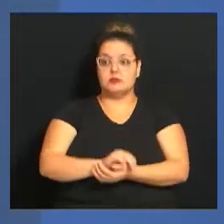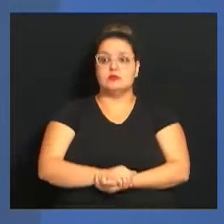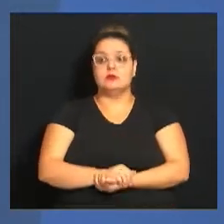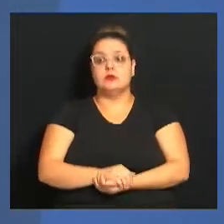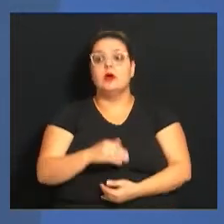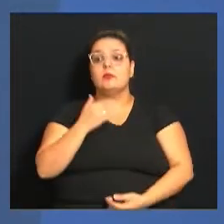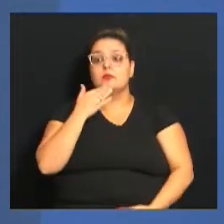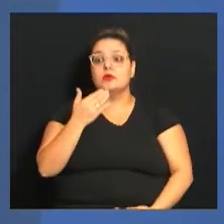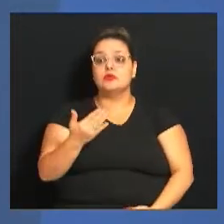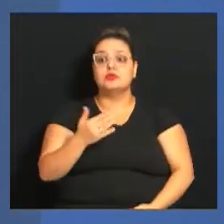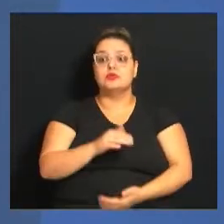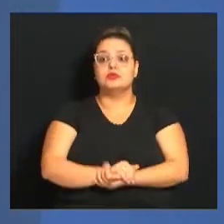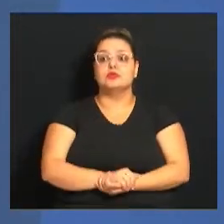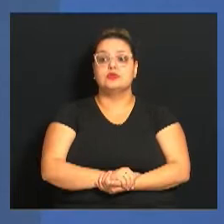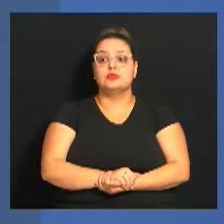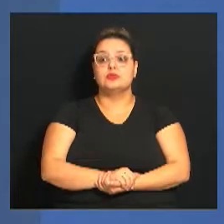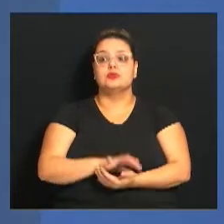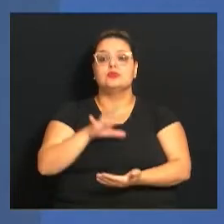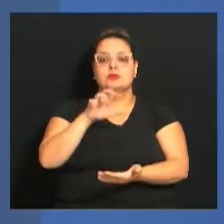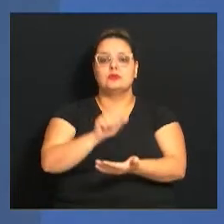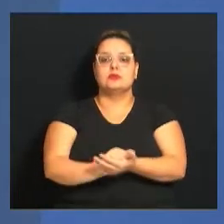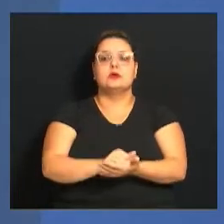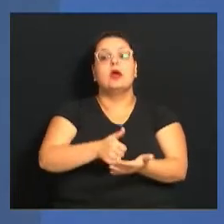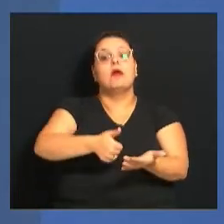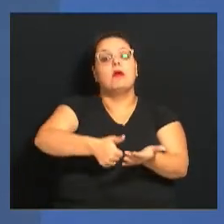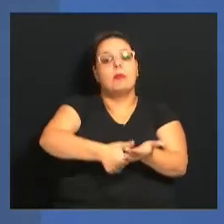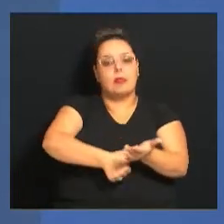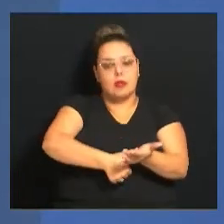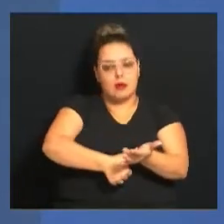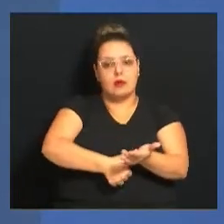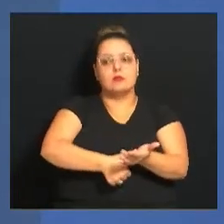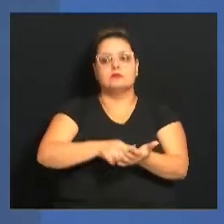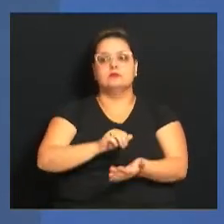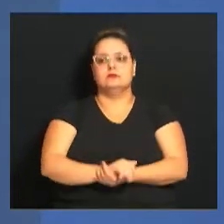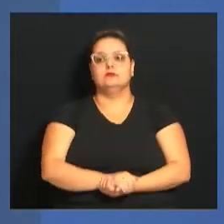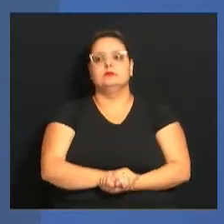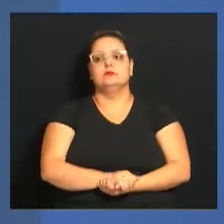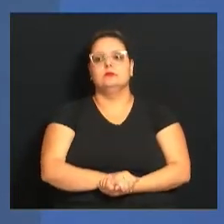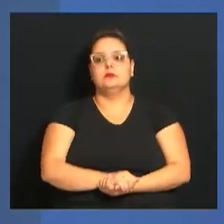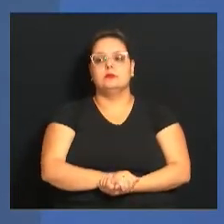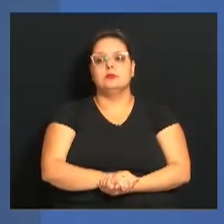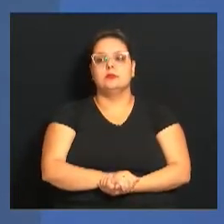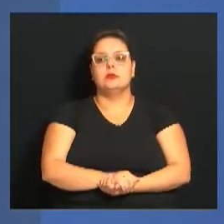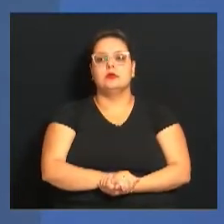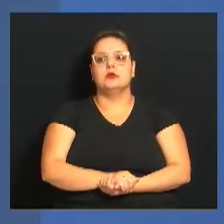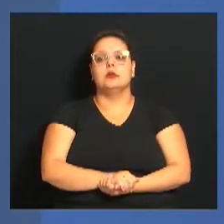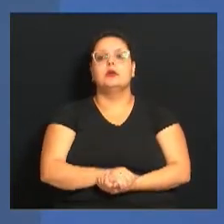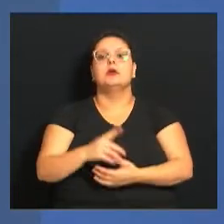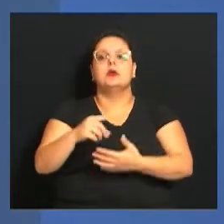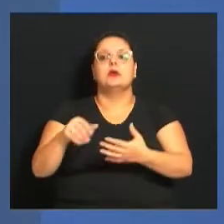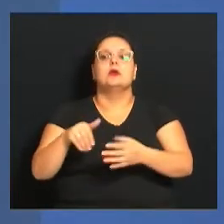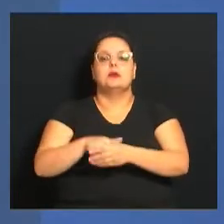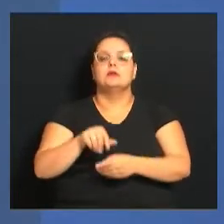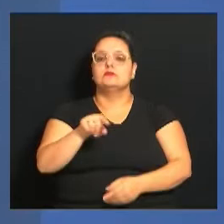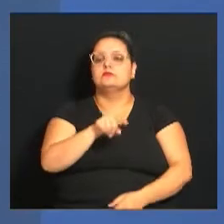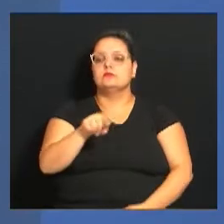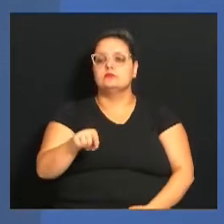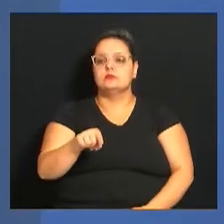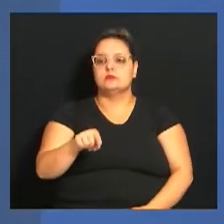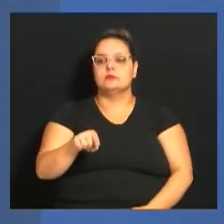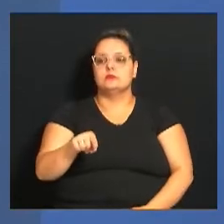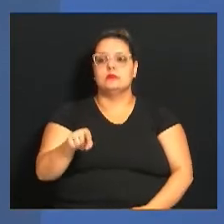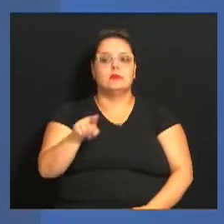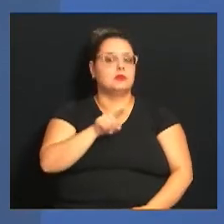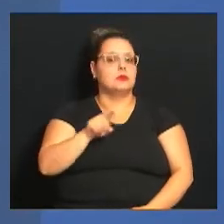então, o cadastro da biometria, sob pena de que o eleitor teria o título cancelado. Isso não vale exatamente